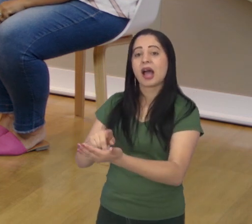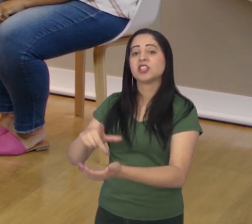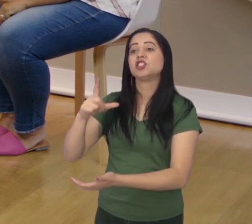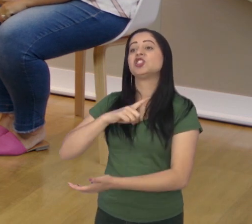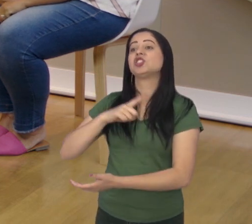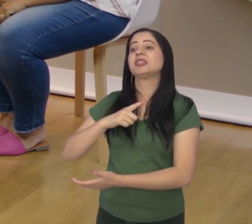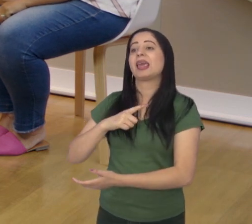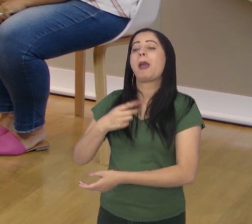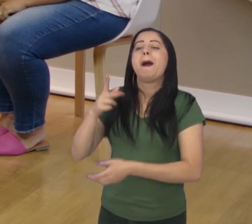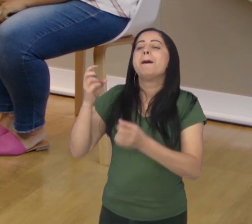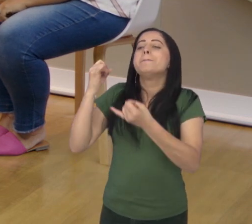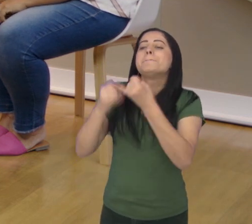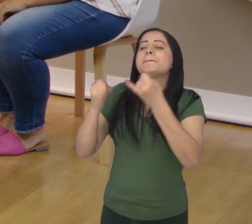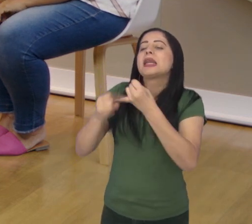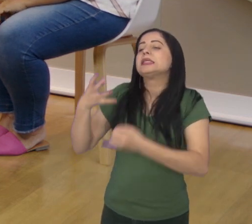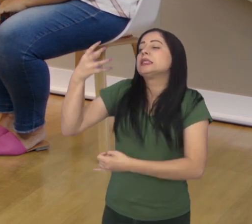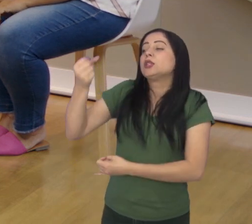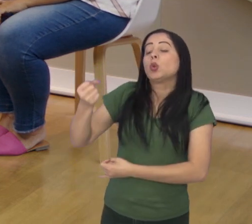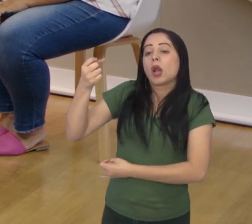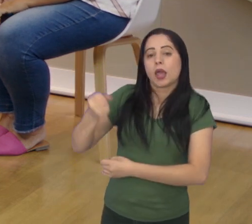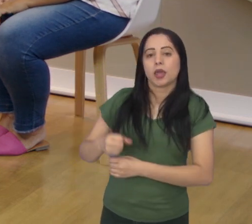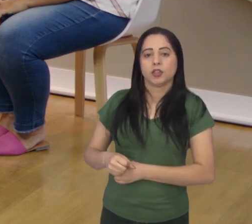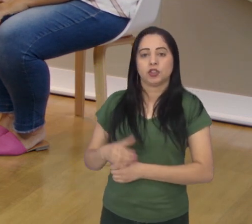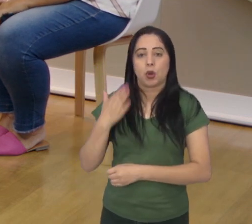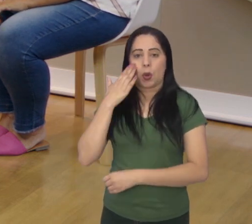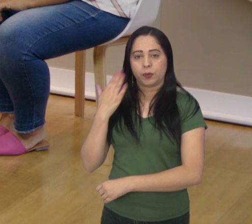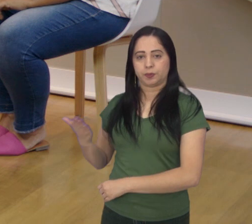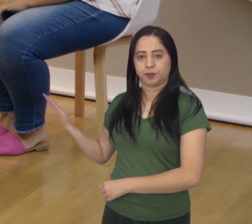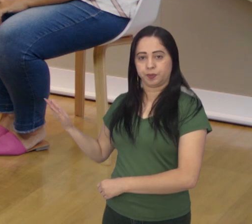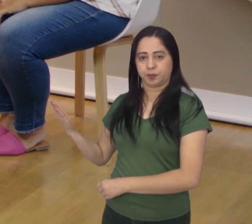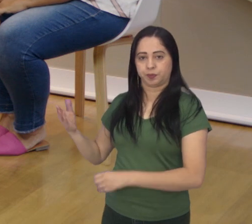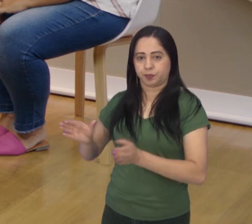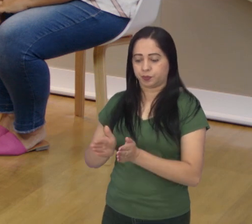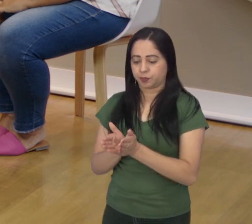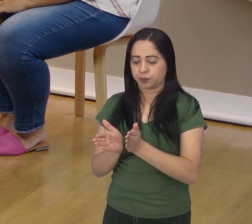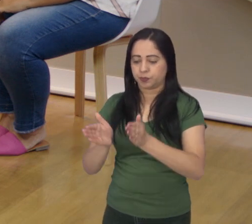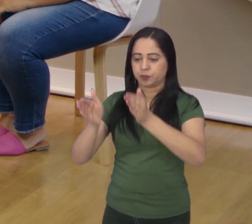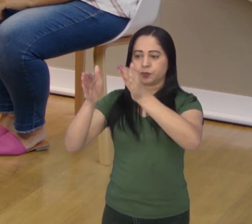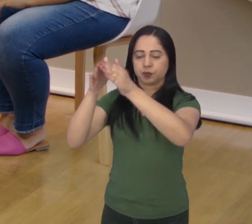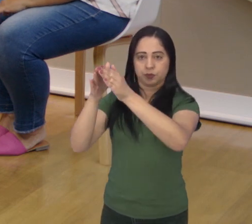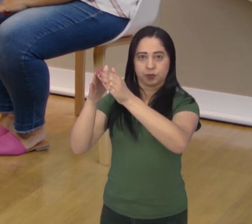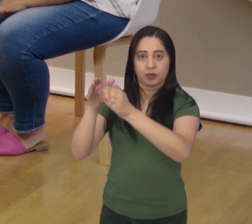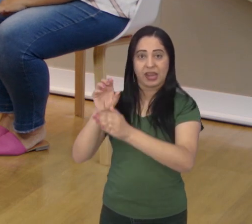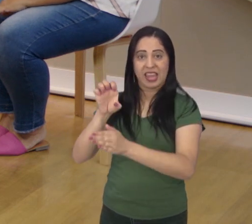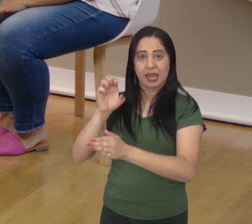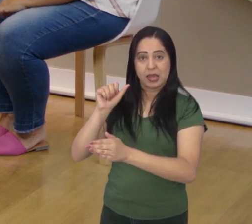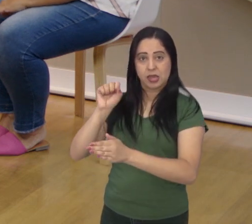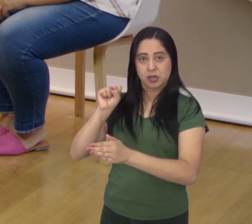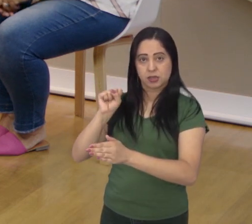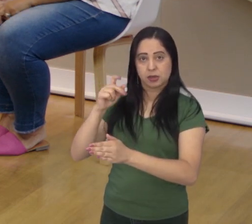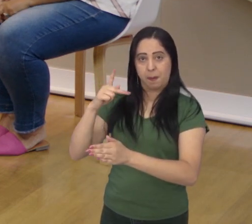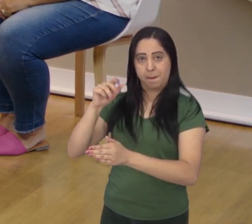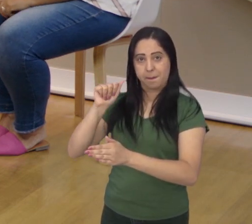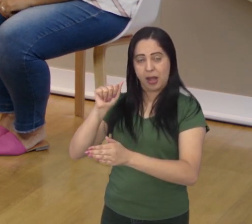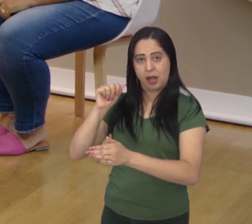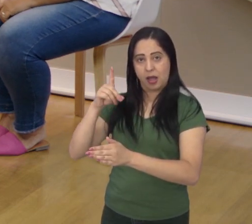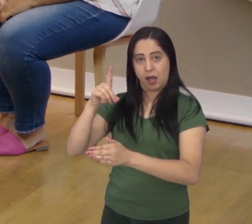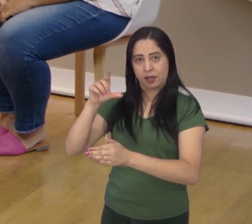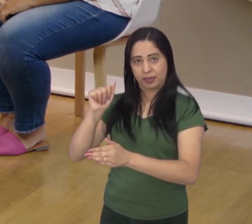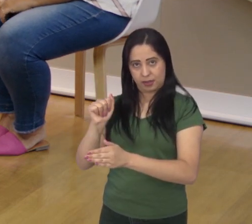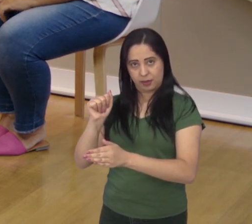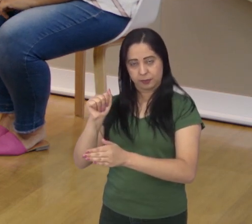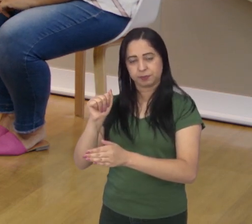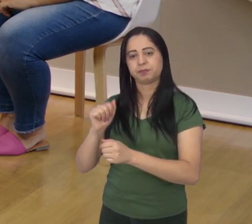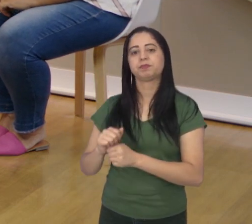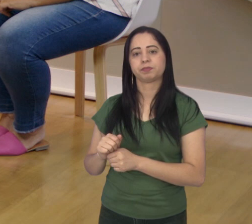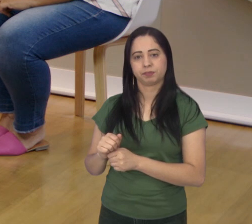leite que é um problema. Olha só, essa é a espada? Essa é a espada de Santa Bárbara, né? Essa faixinha amarela nela é a de Santa